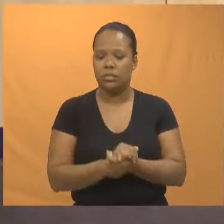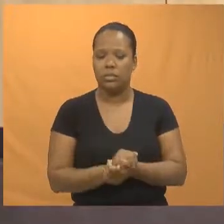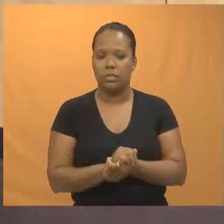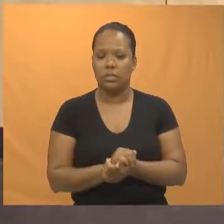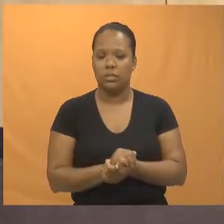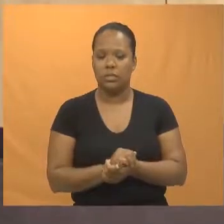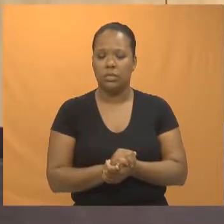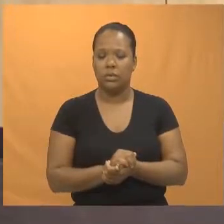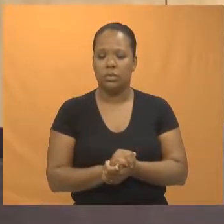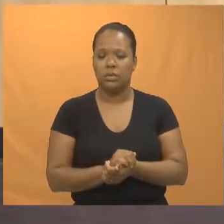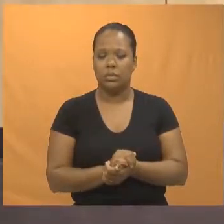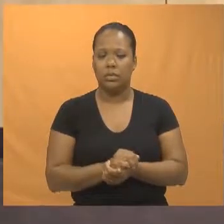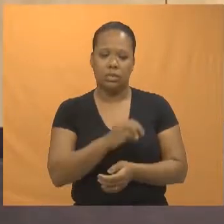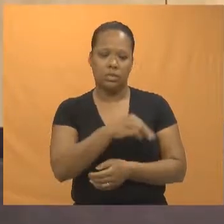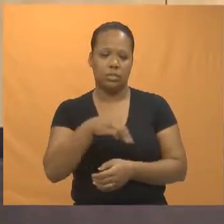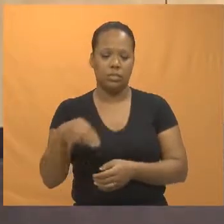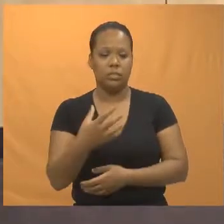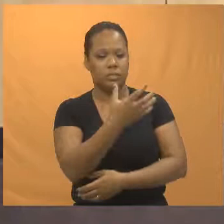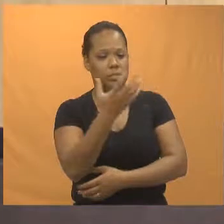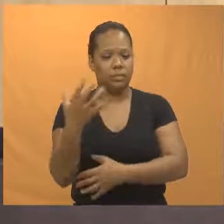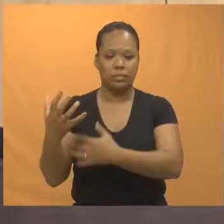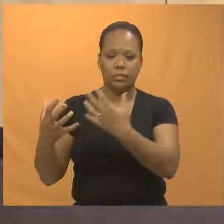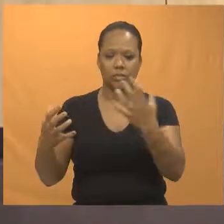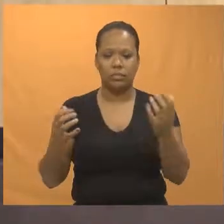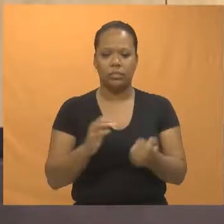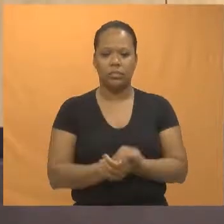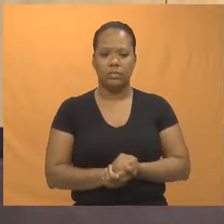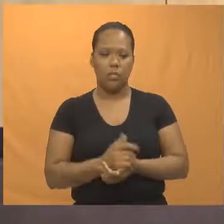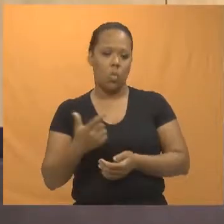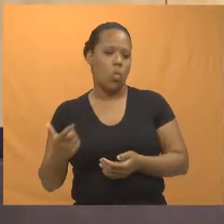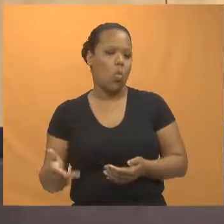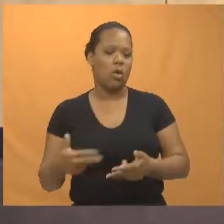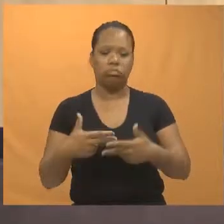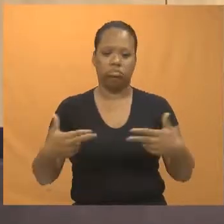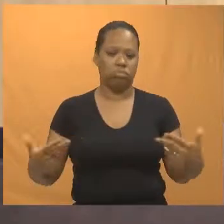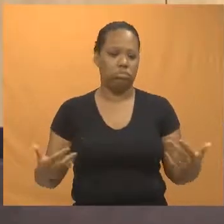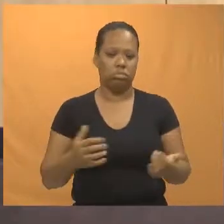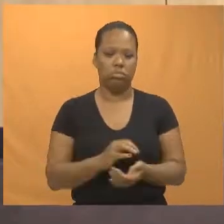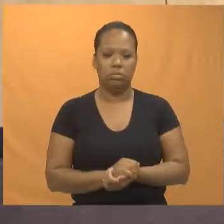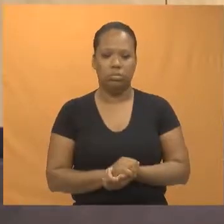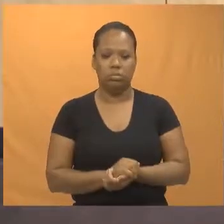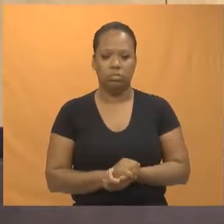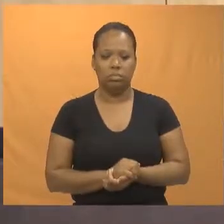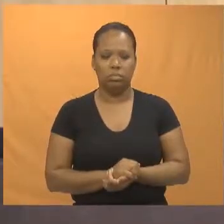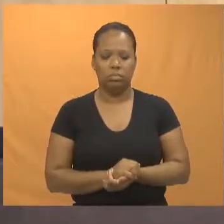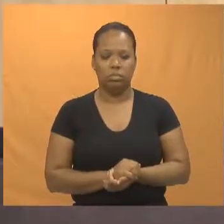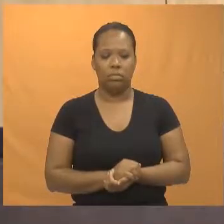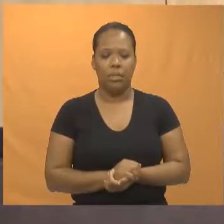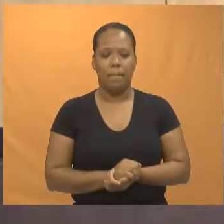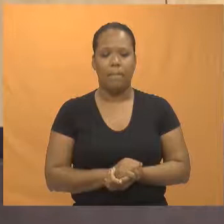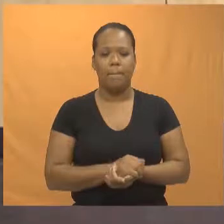Fundo Municipal de Meio Ambiente e das outras providências. Autoria: